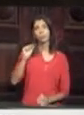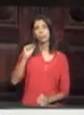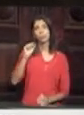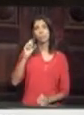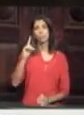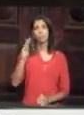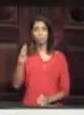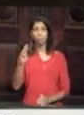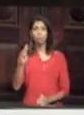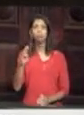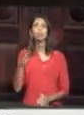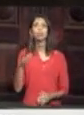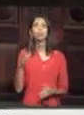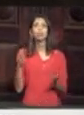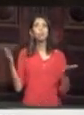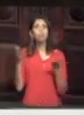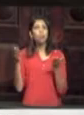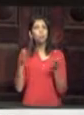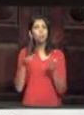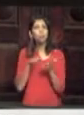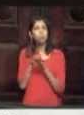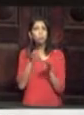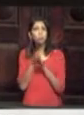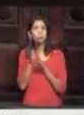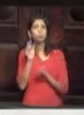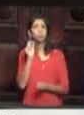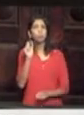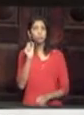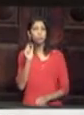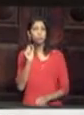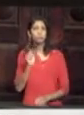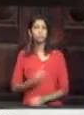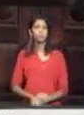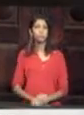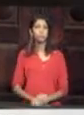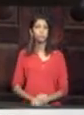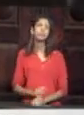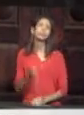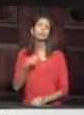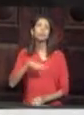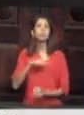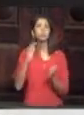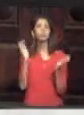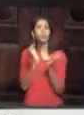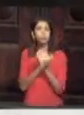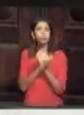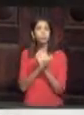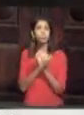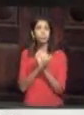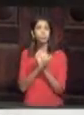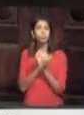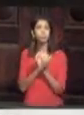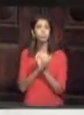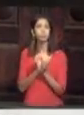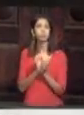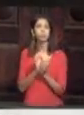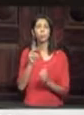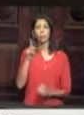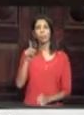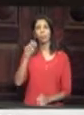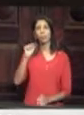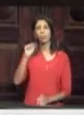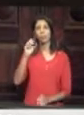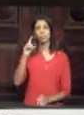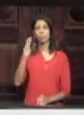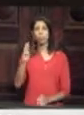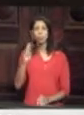faço isso e a nossa orientação não foi uma orientação ideológica. O nosso partido, o Partido da Social Democracia Brasileira,